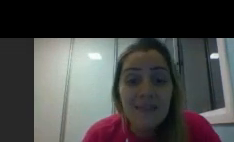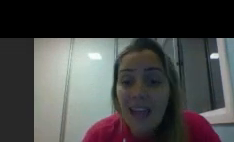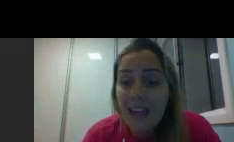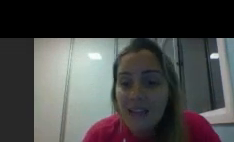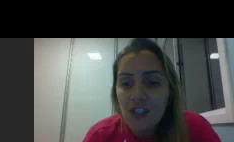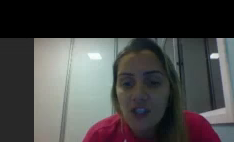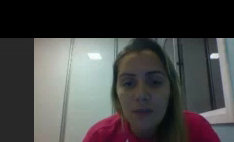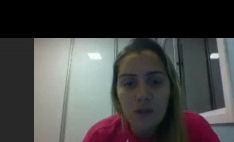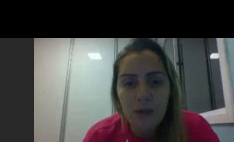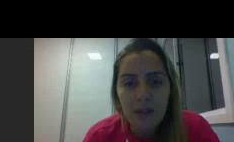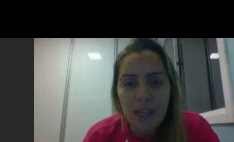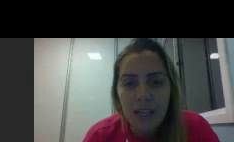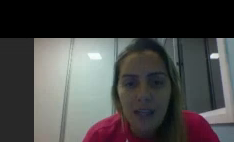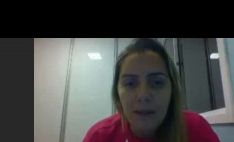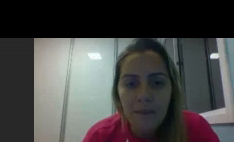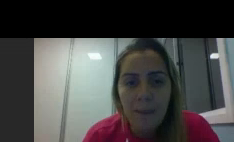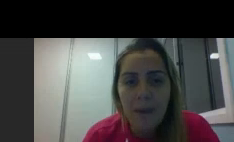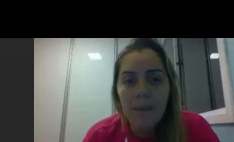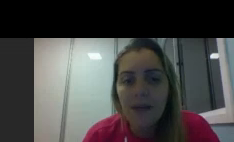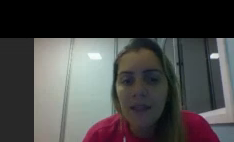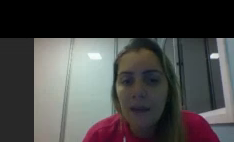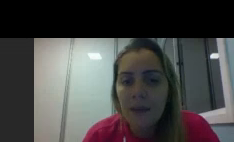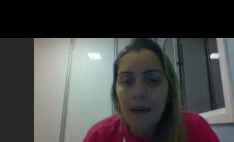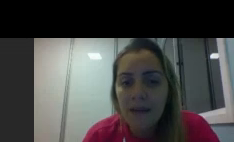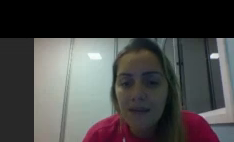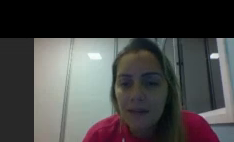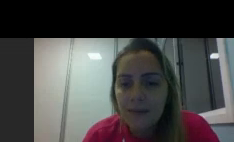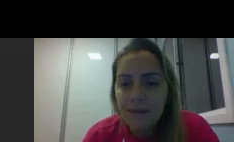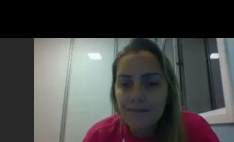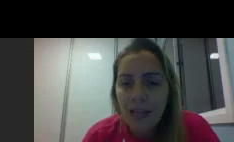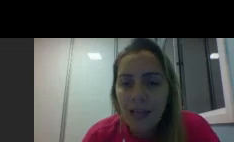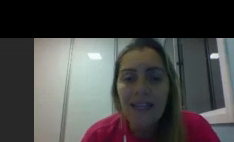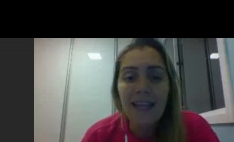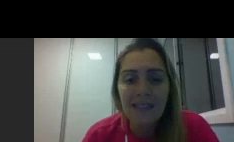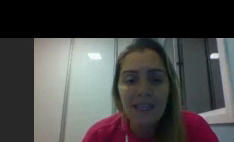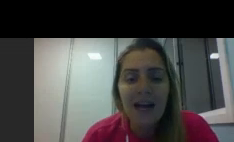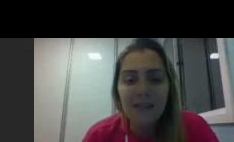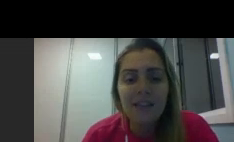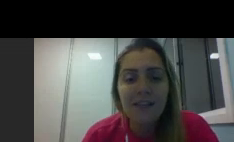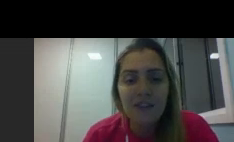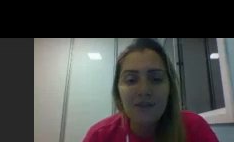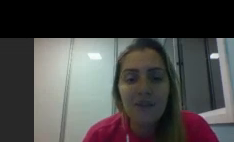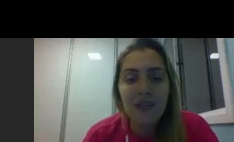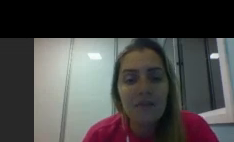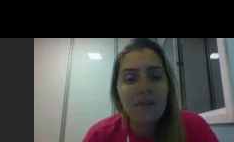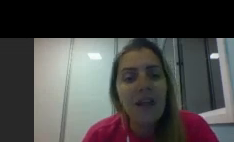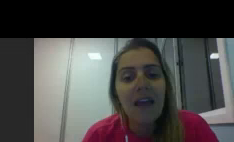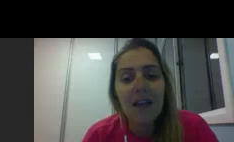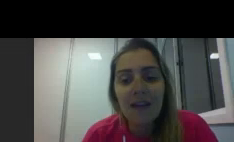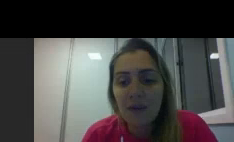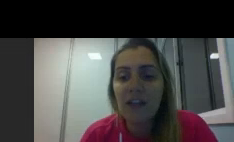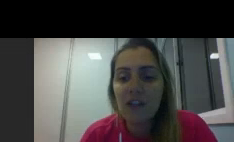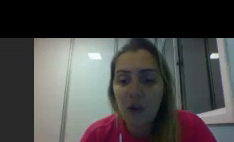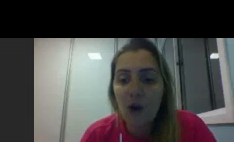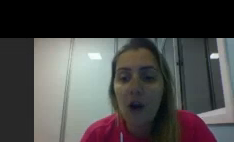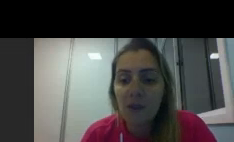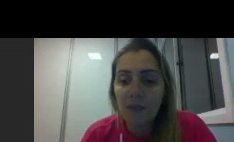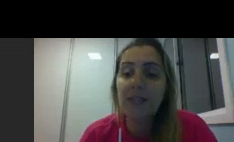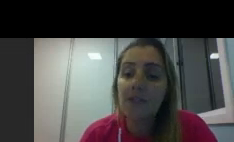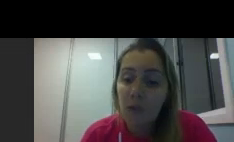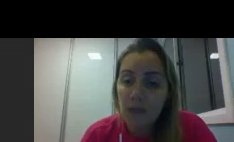que não têm esse tipo de proteína na membrana da minha hemácia. Nesse caso, esses indivíduos, eles vão